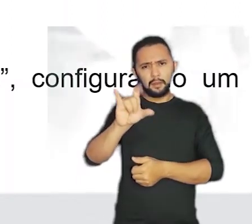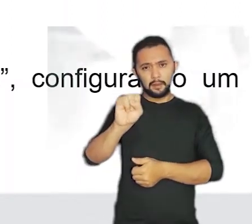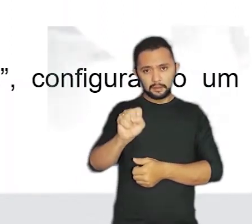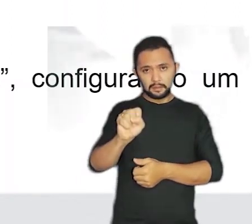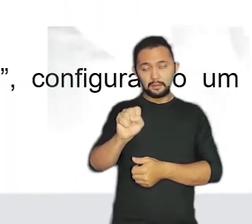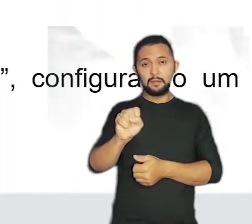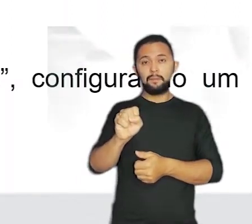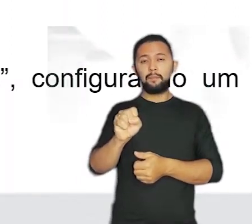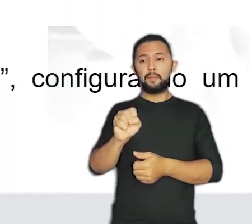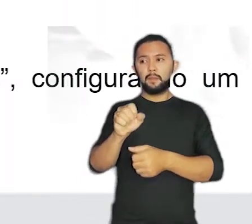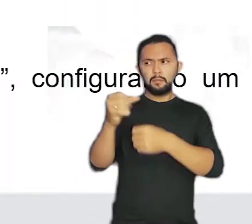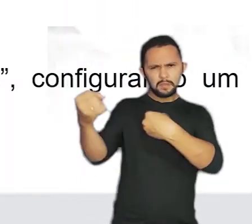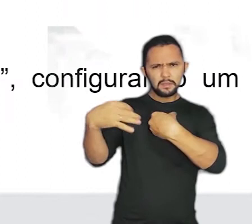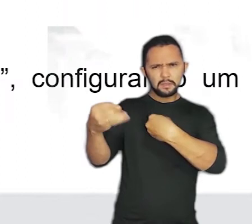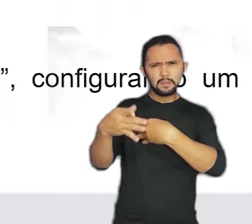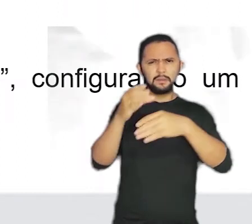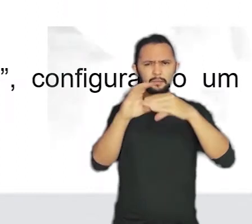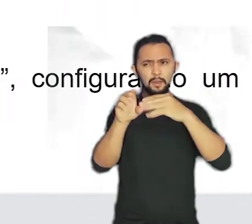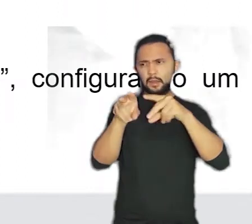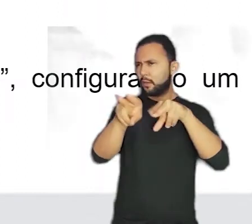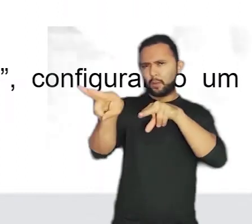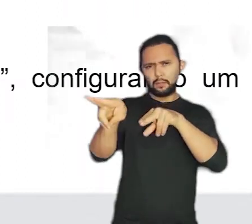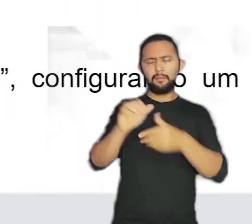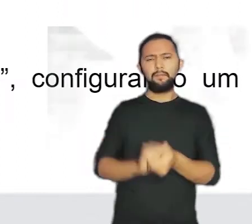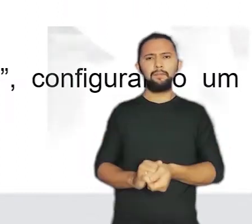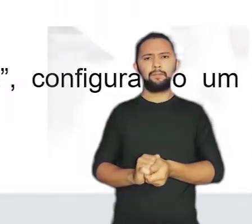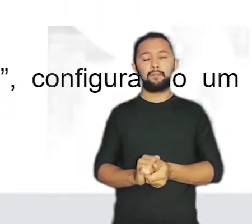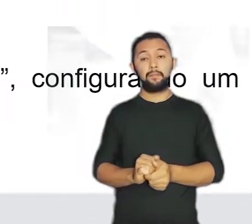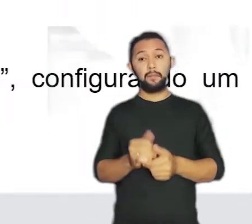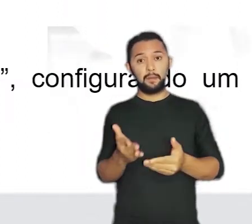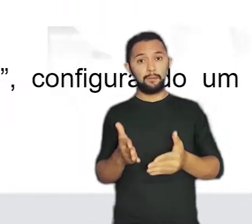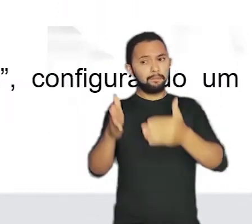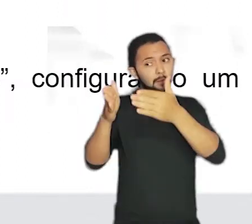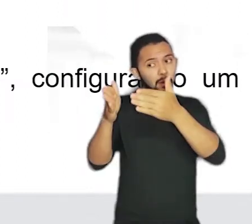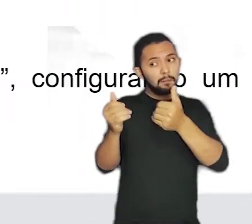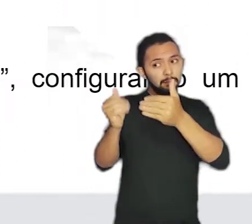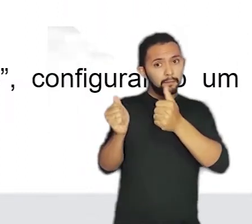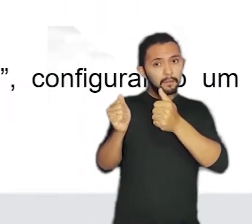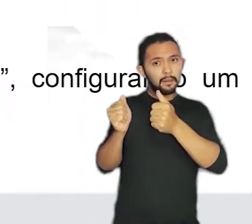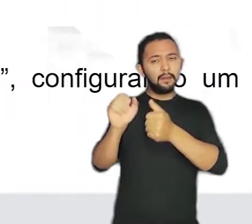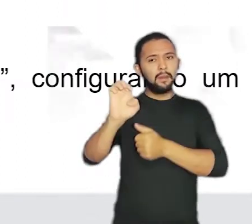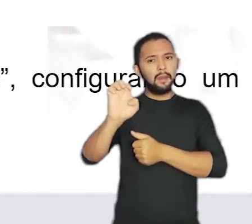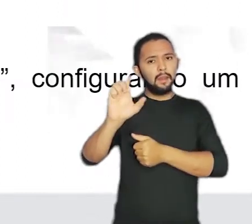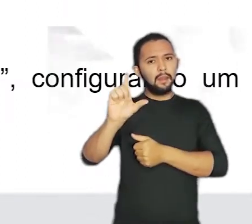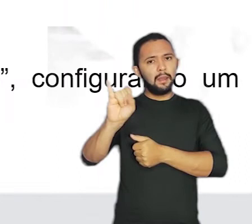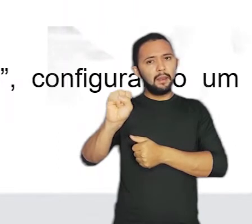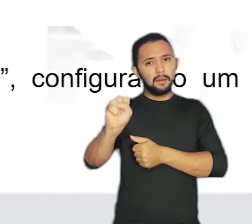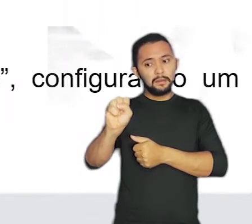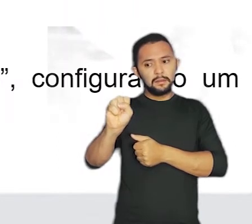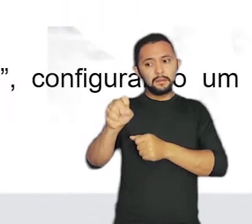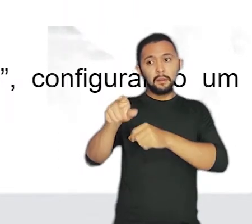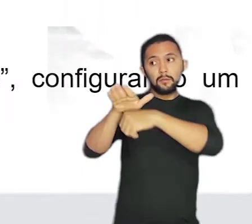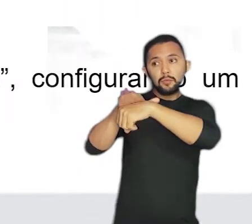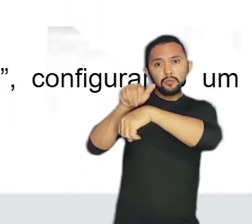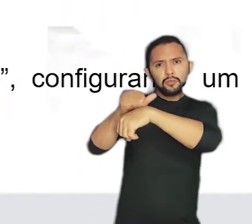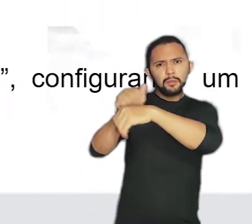a cantar como você. Então, nesse caso aqui, Elis está fazendo um apelo e está configurando aí como um vocativo. Então,